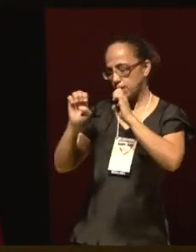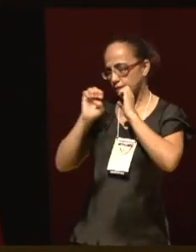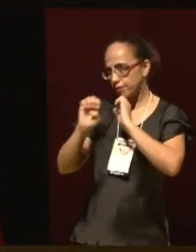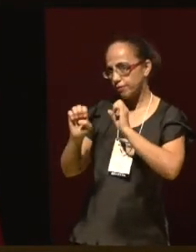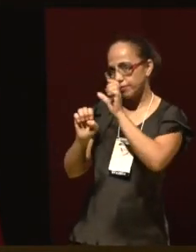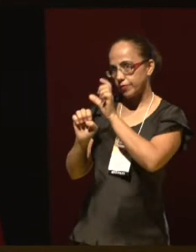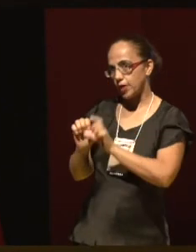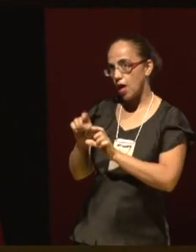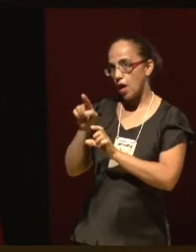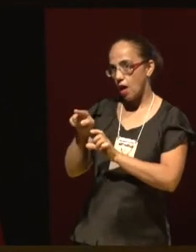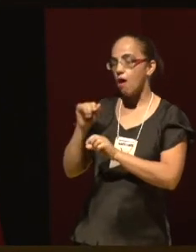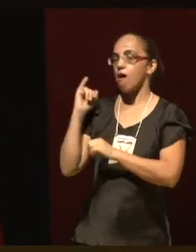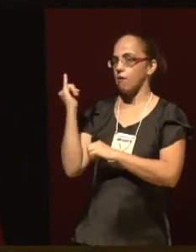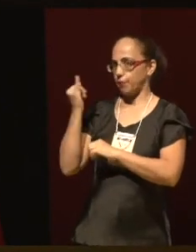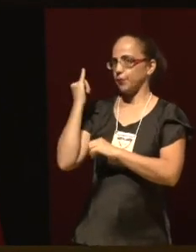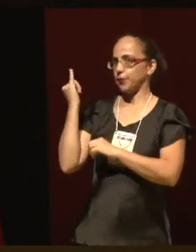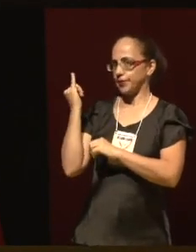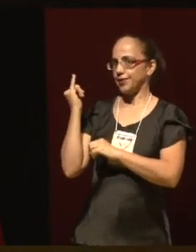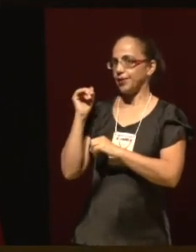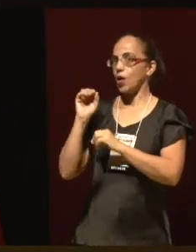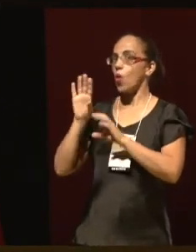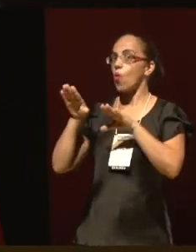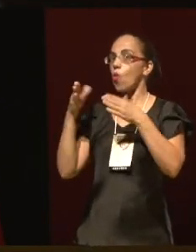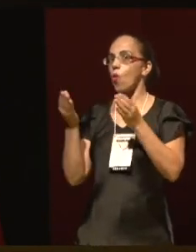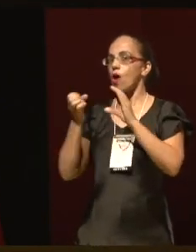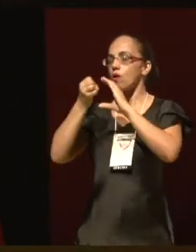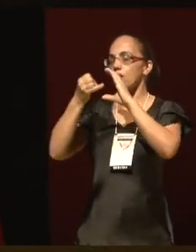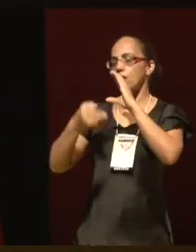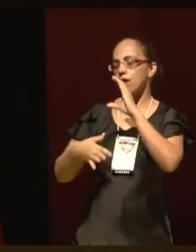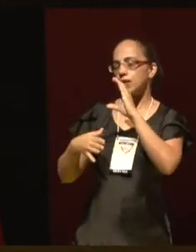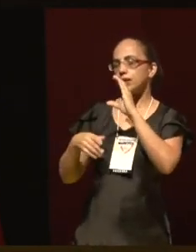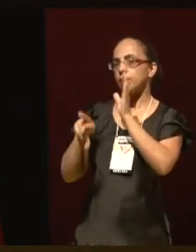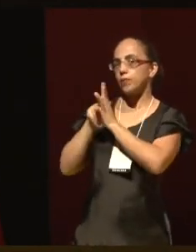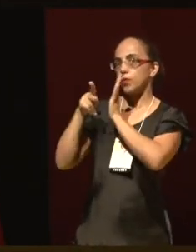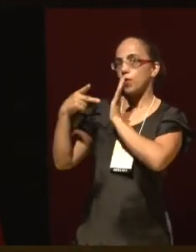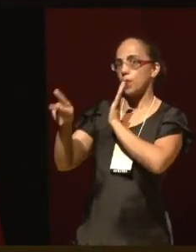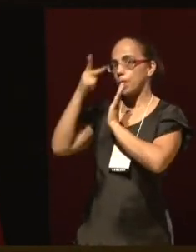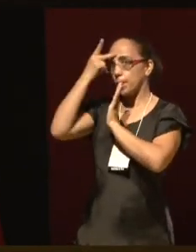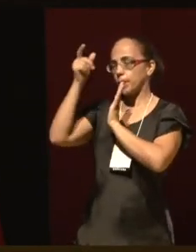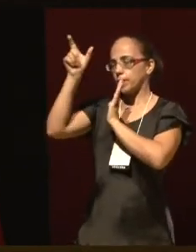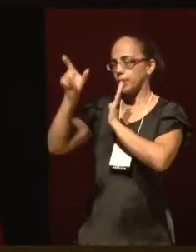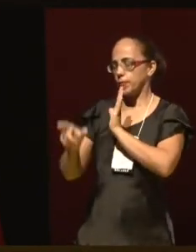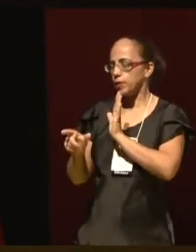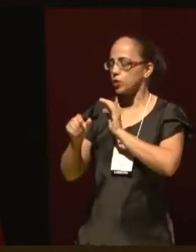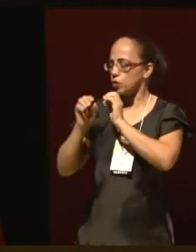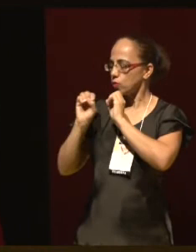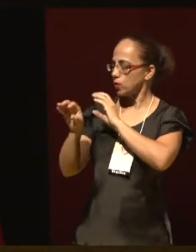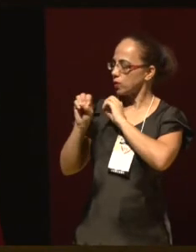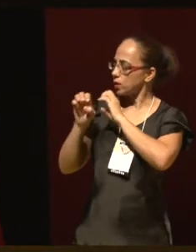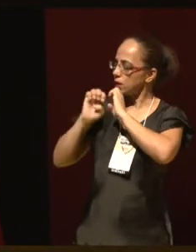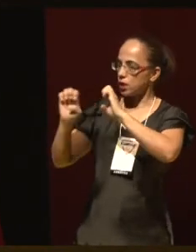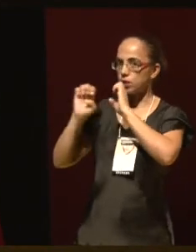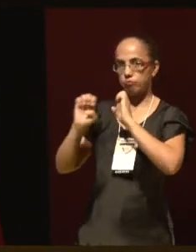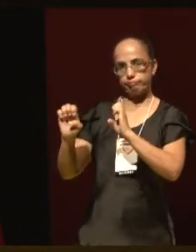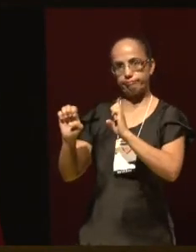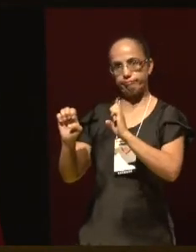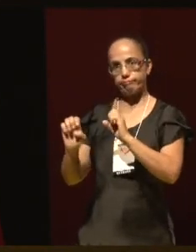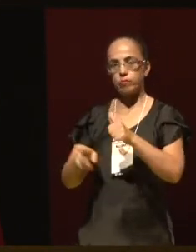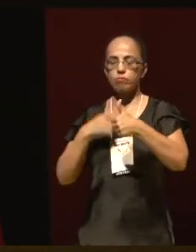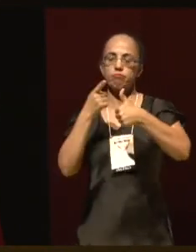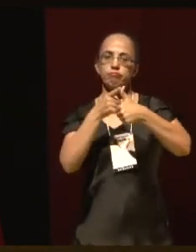Isso é muito importante. Que características deveria ter o evangelizador?